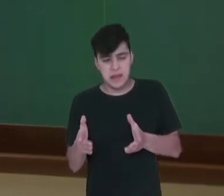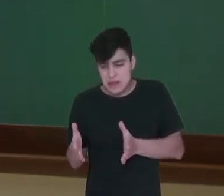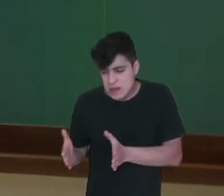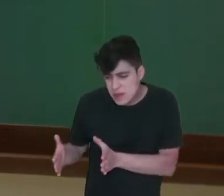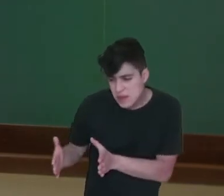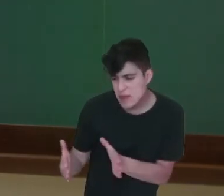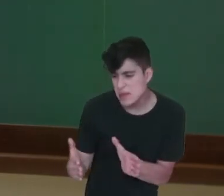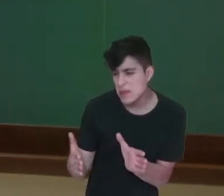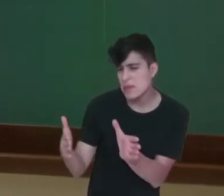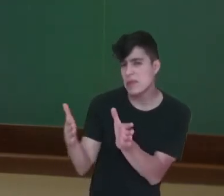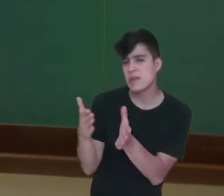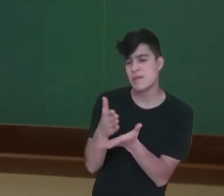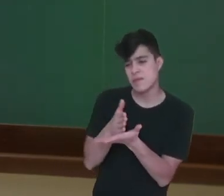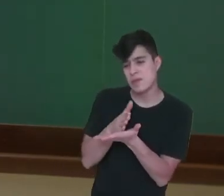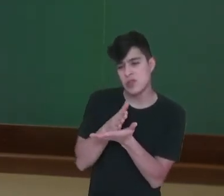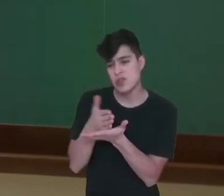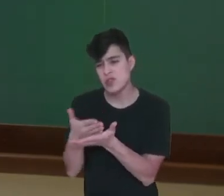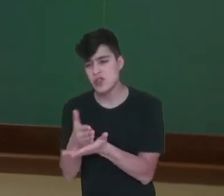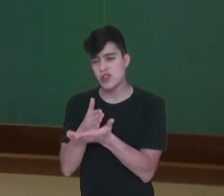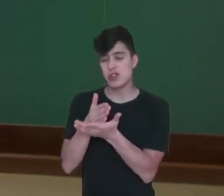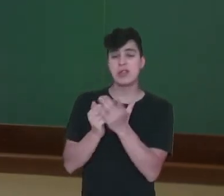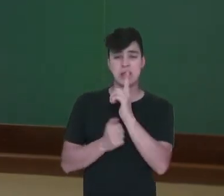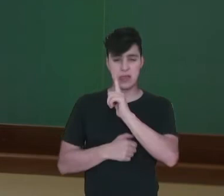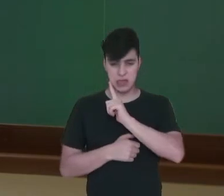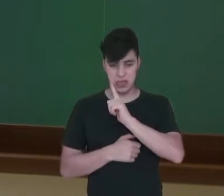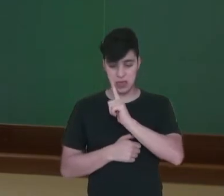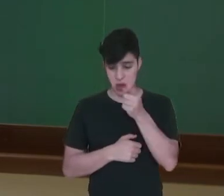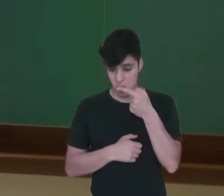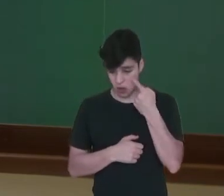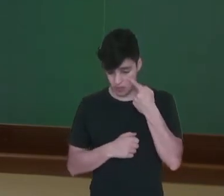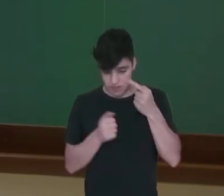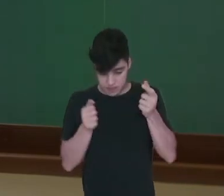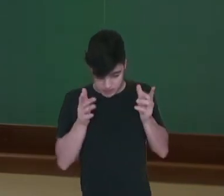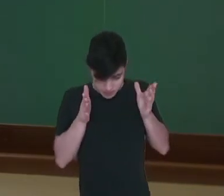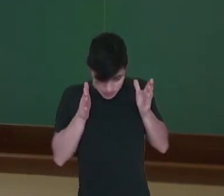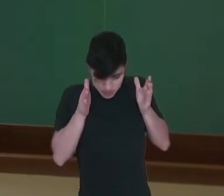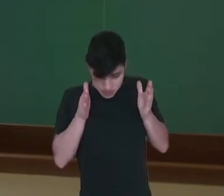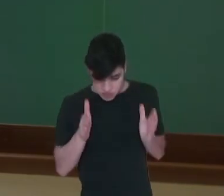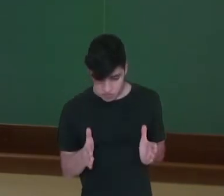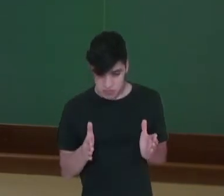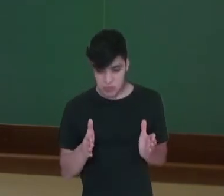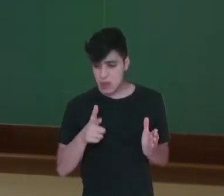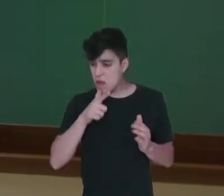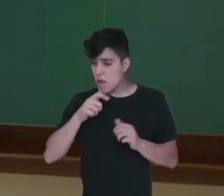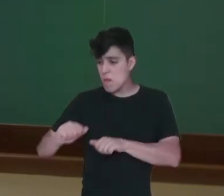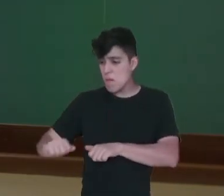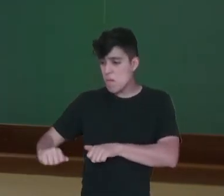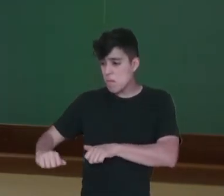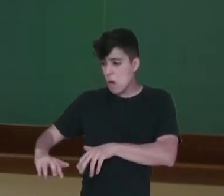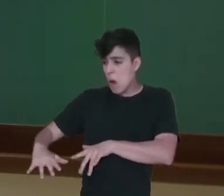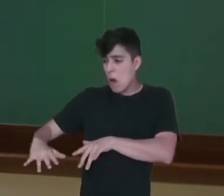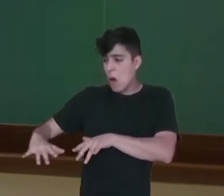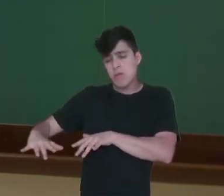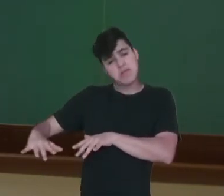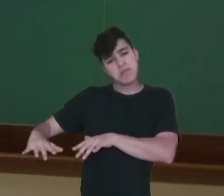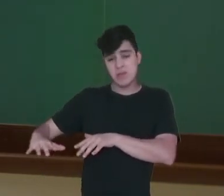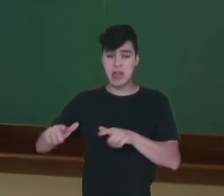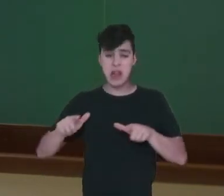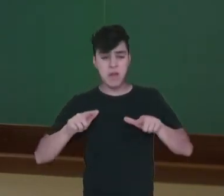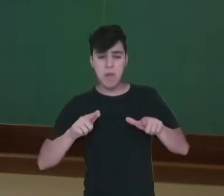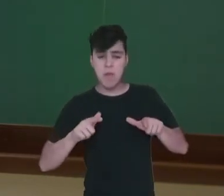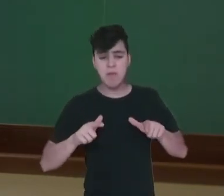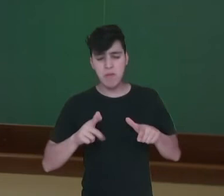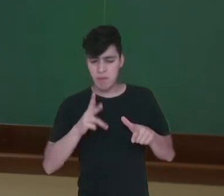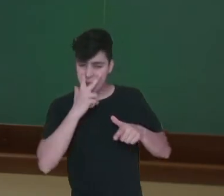áreas intermediárias. Então vão ter períodos onde os rios não estão tão cheios, que essas áreas vão ficar ali